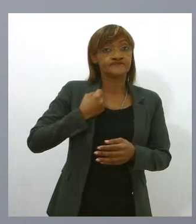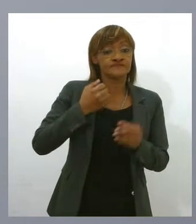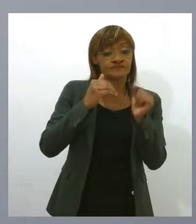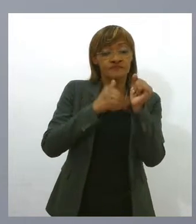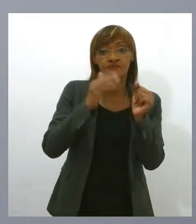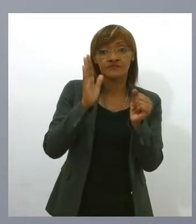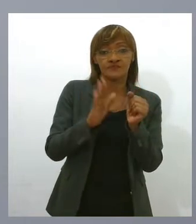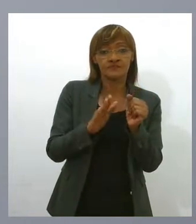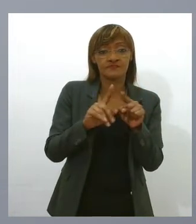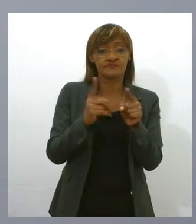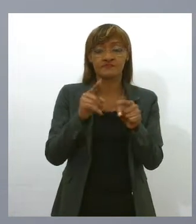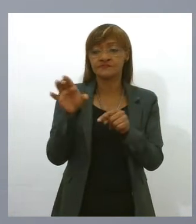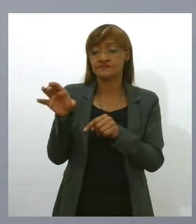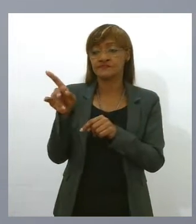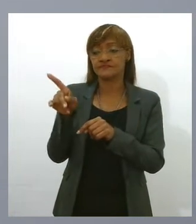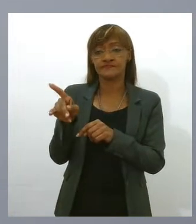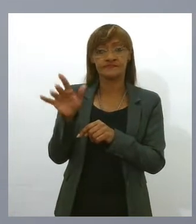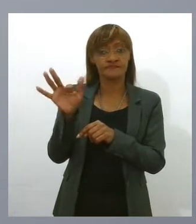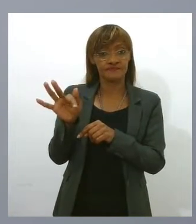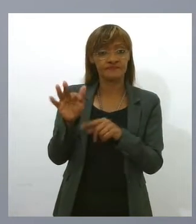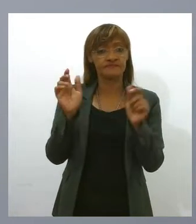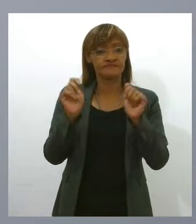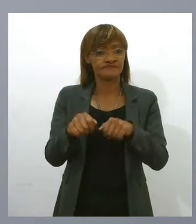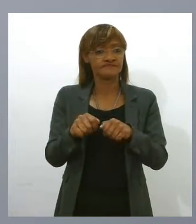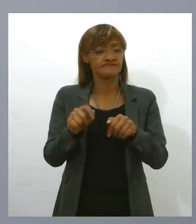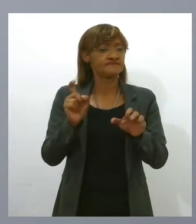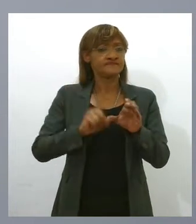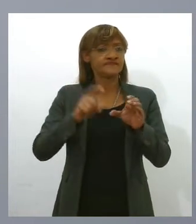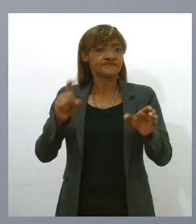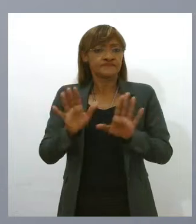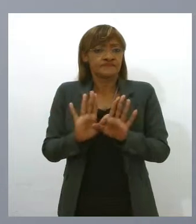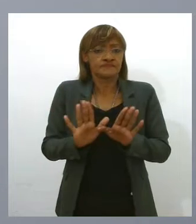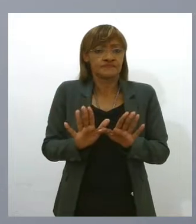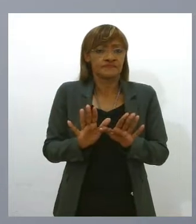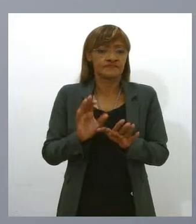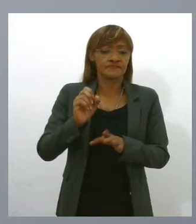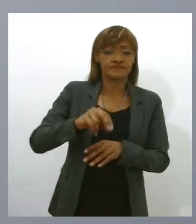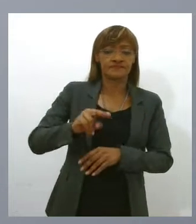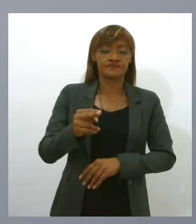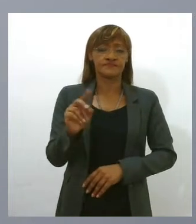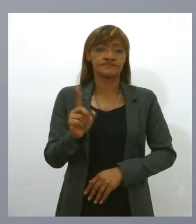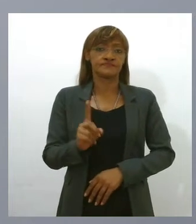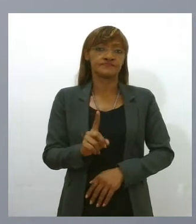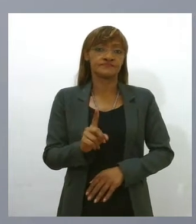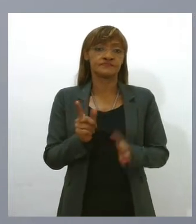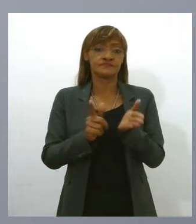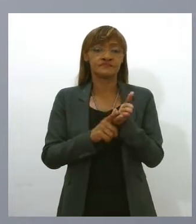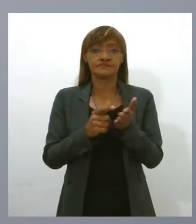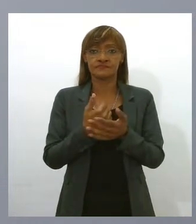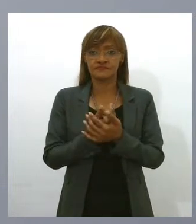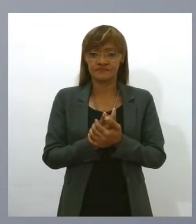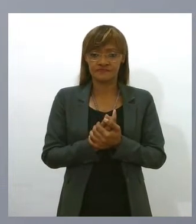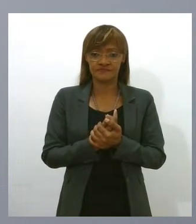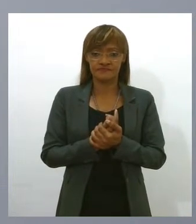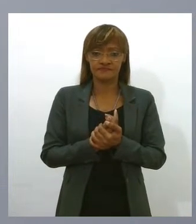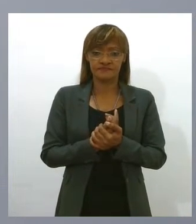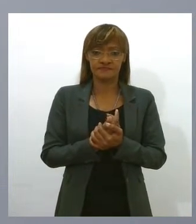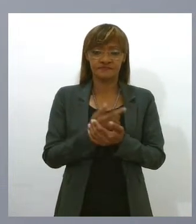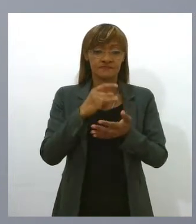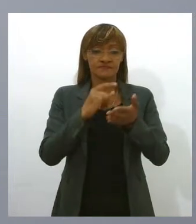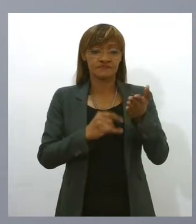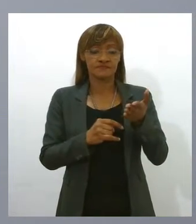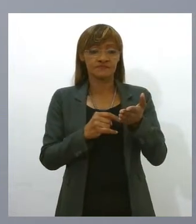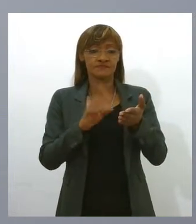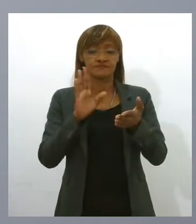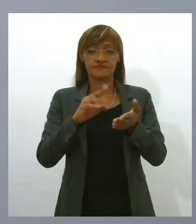pode fazer o rastreamento né Independente de tal não com o comprovante de postagem né e através desse desse dessa